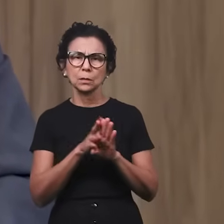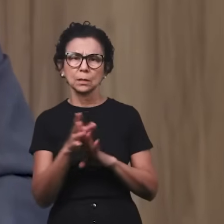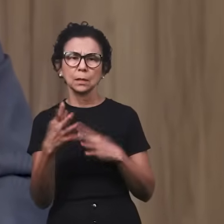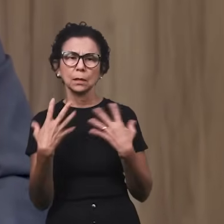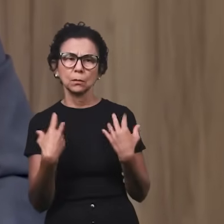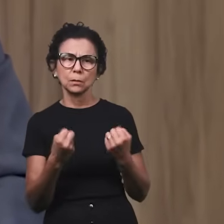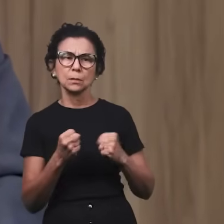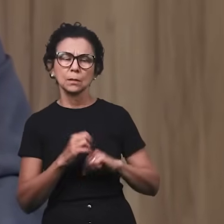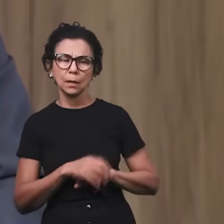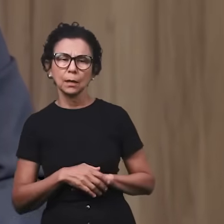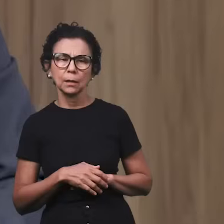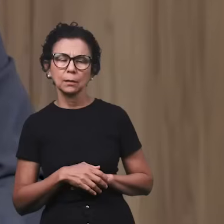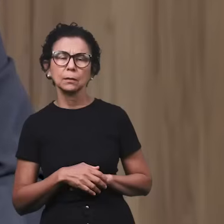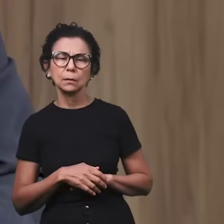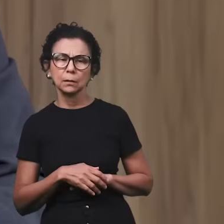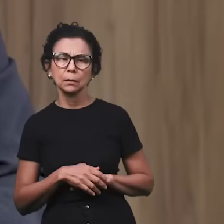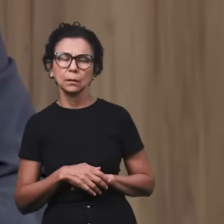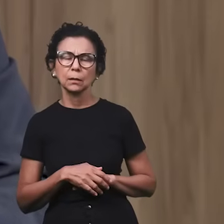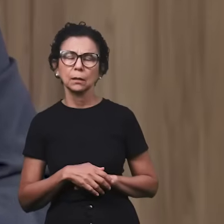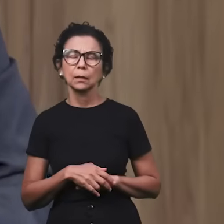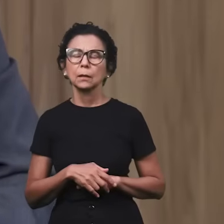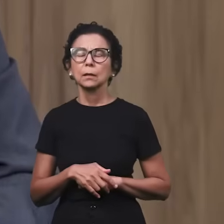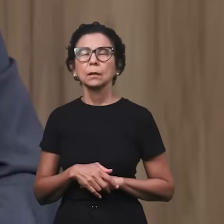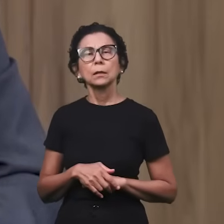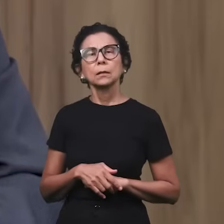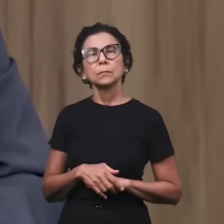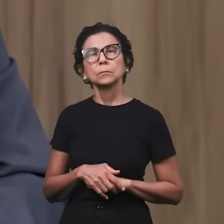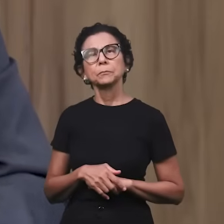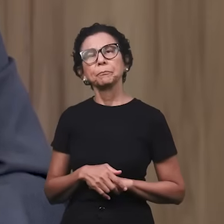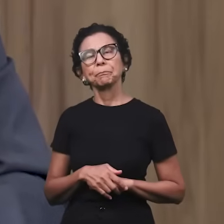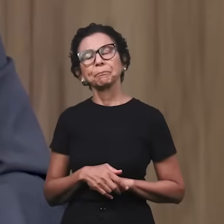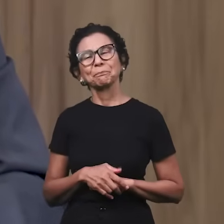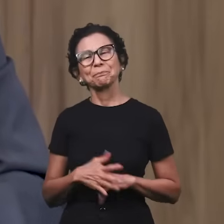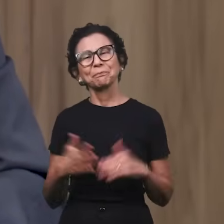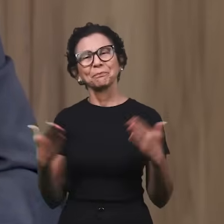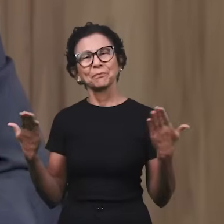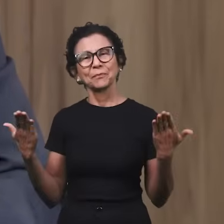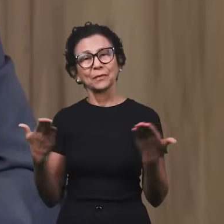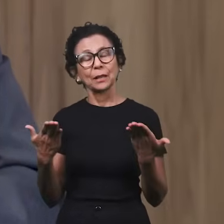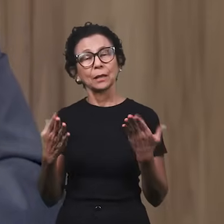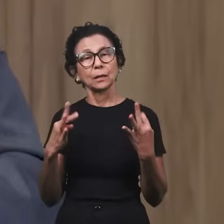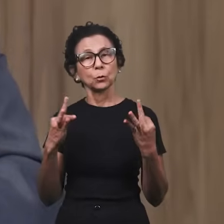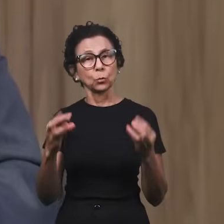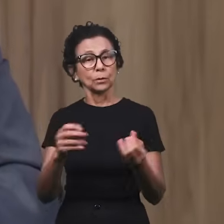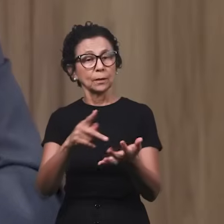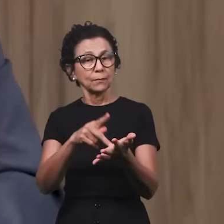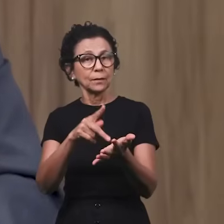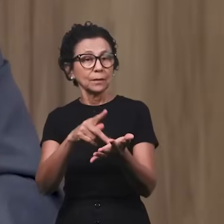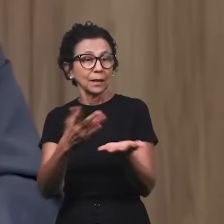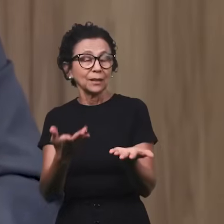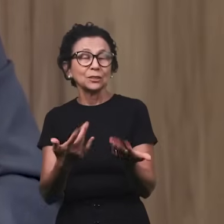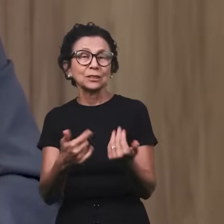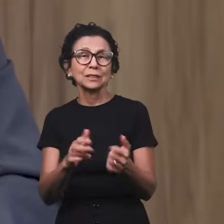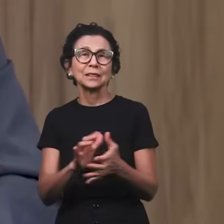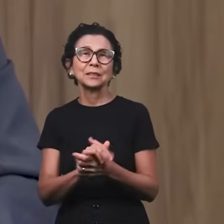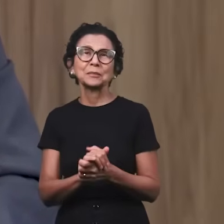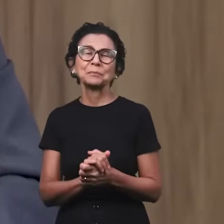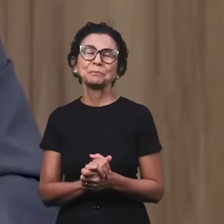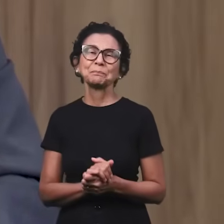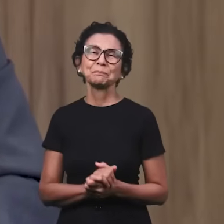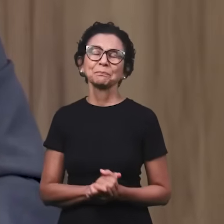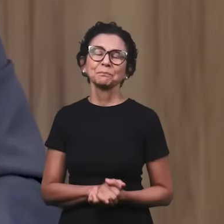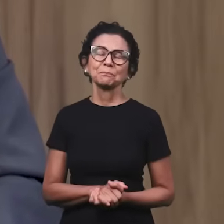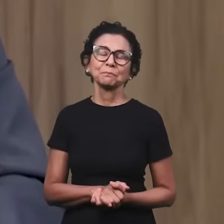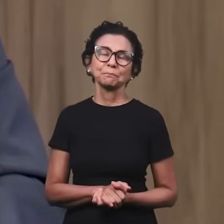obra, aquilo que é verdadeiro, né? Que hoje a palavra da verdade nós temos nas mãos, né?